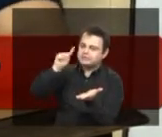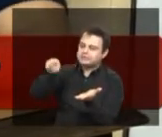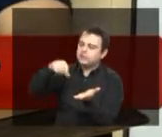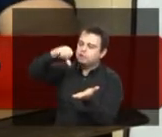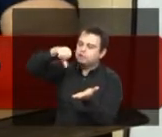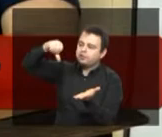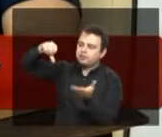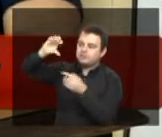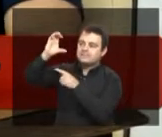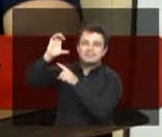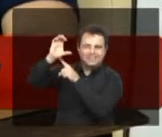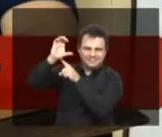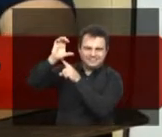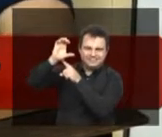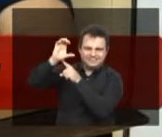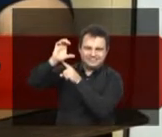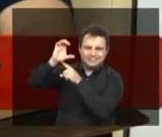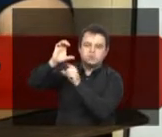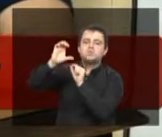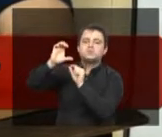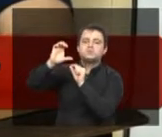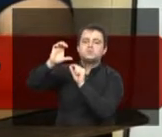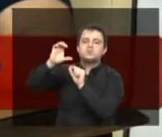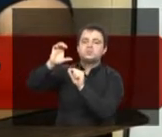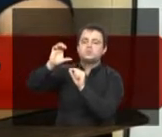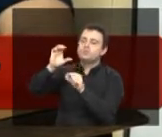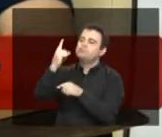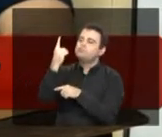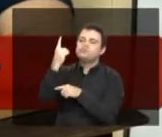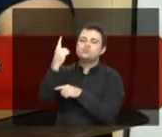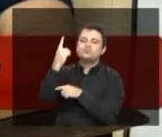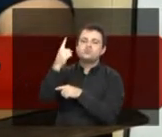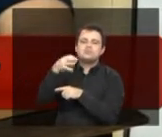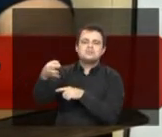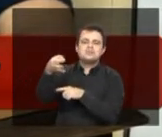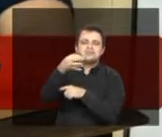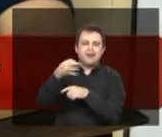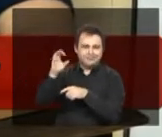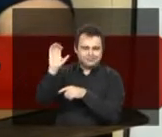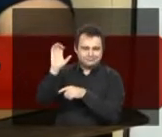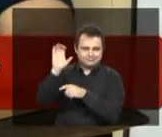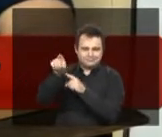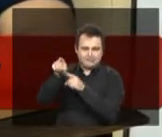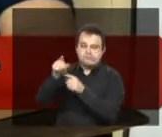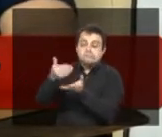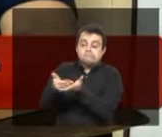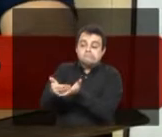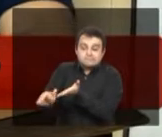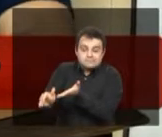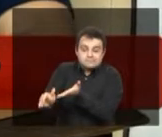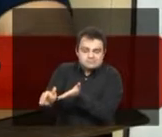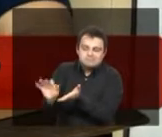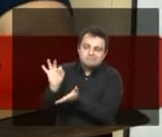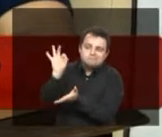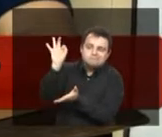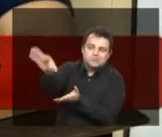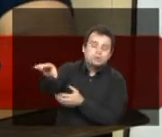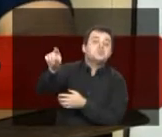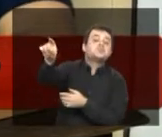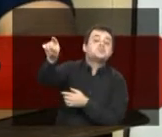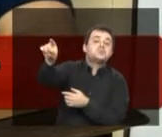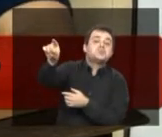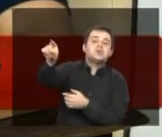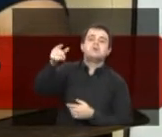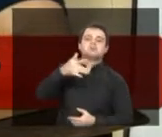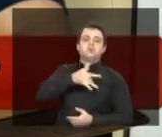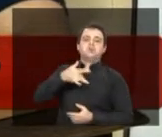59,99. Aí ela dá R$ 60, para atingir R$ 60, um centavo. Ela poderia destinar para o